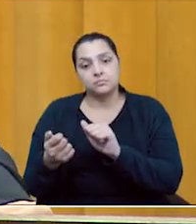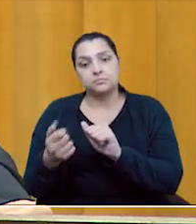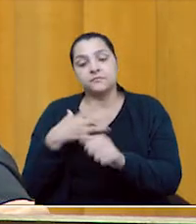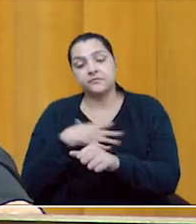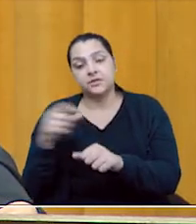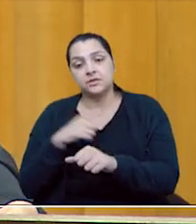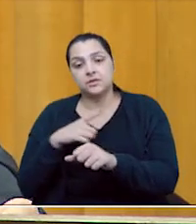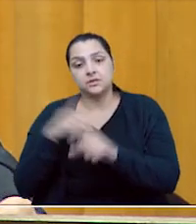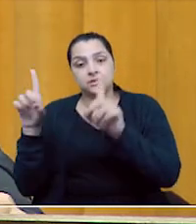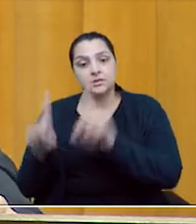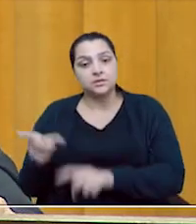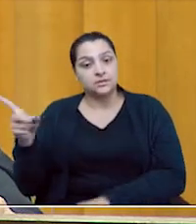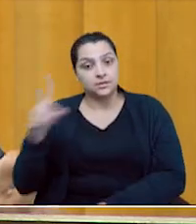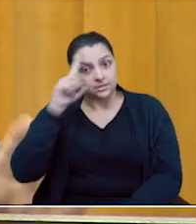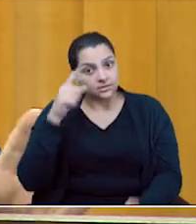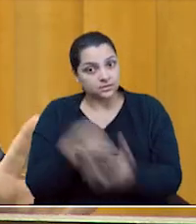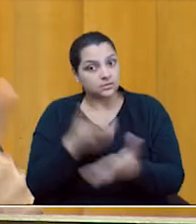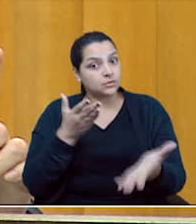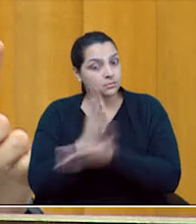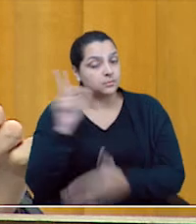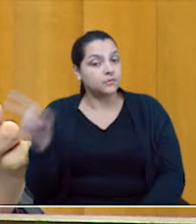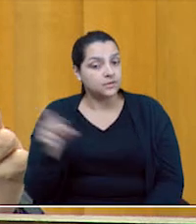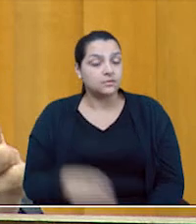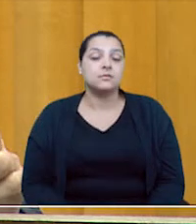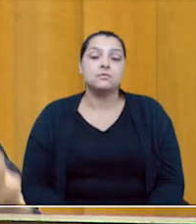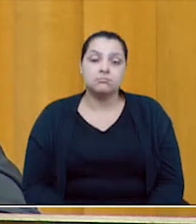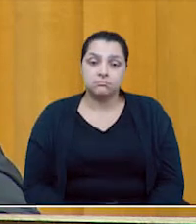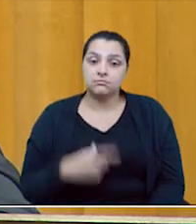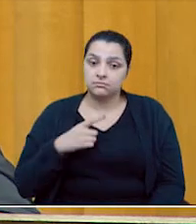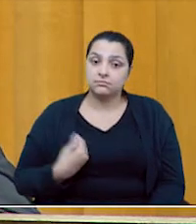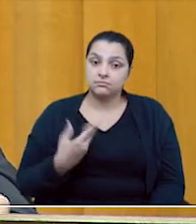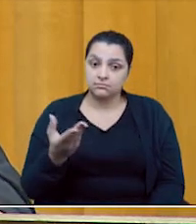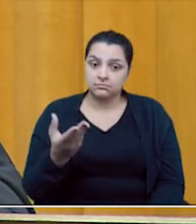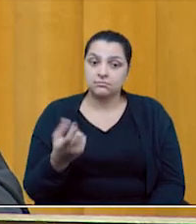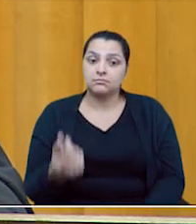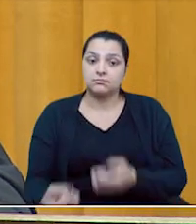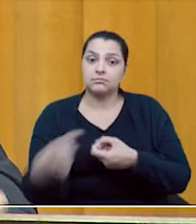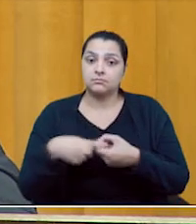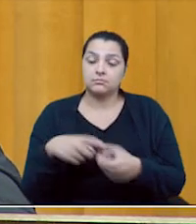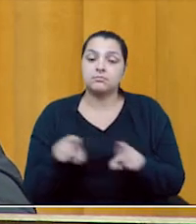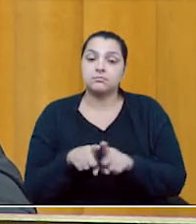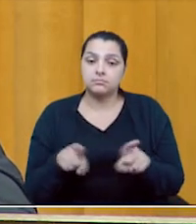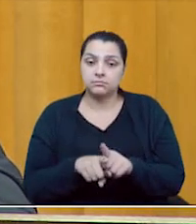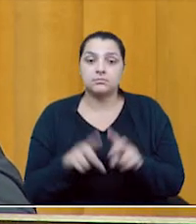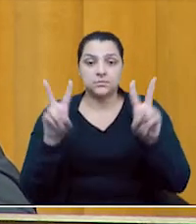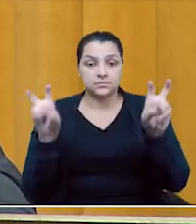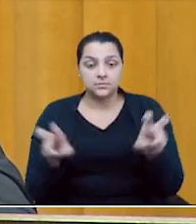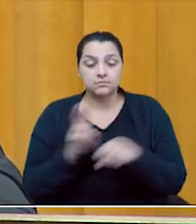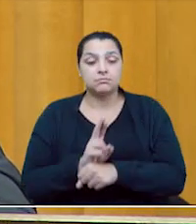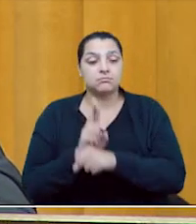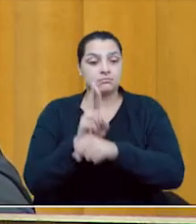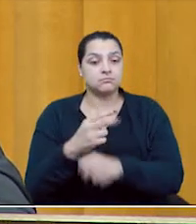tem um papel decisivo na aprovação disso. Isso hoje está lá, inclusive a possibilidade de reembolso. Esse tema hoje está sendo regulamentado, mas isso